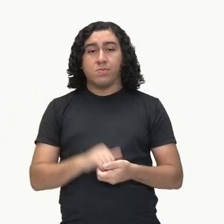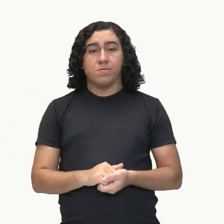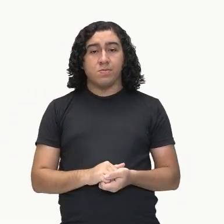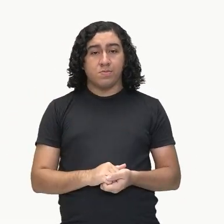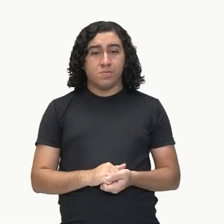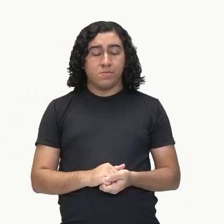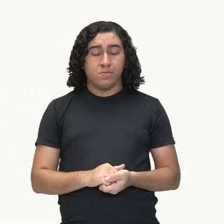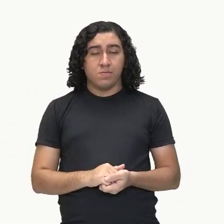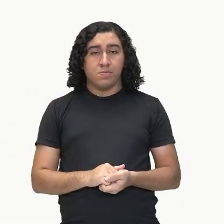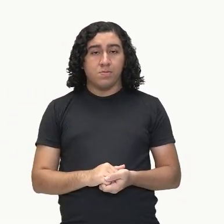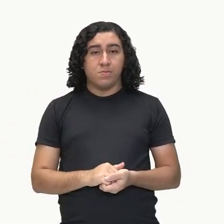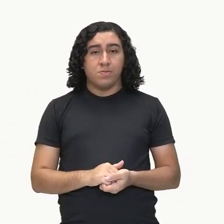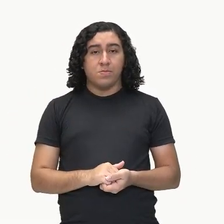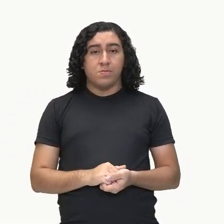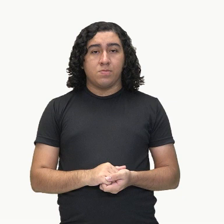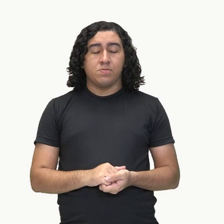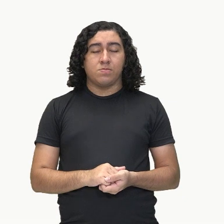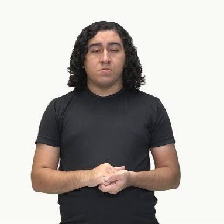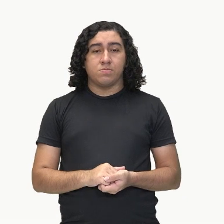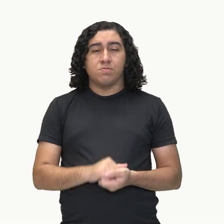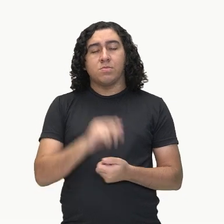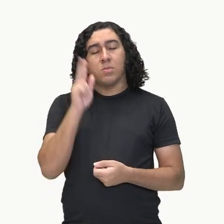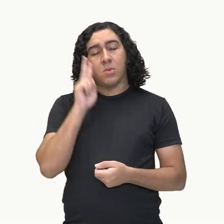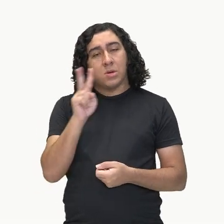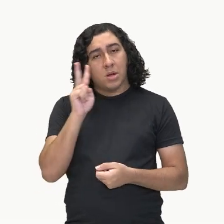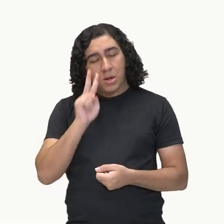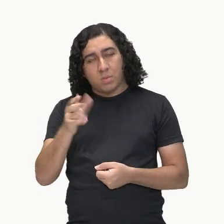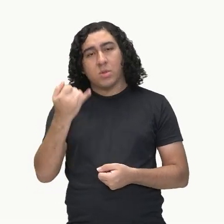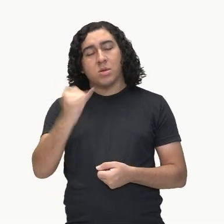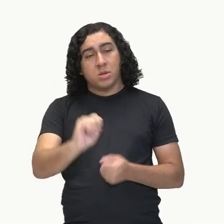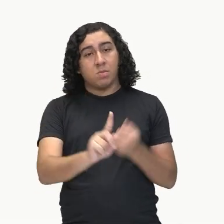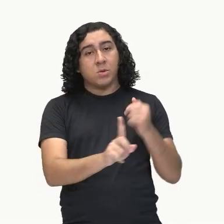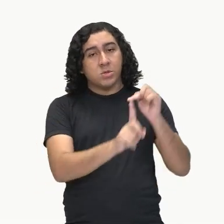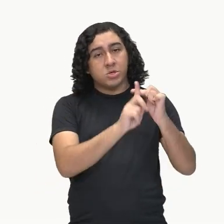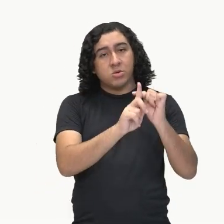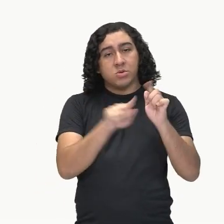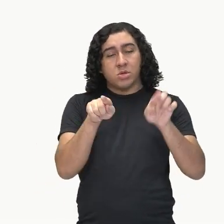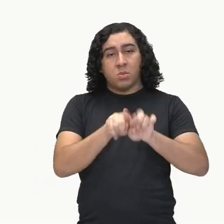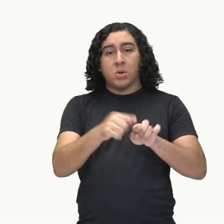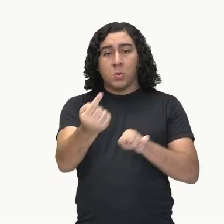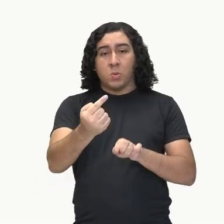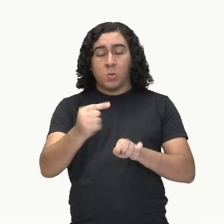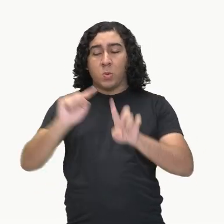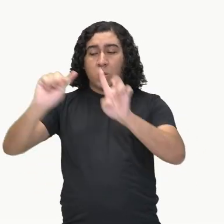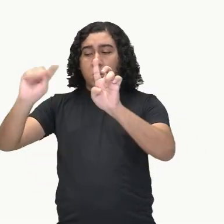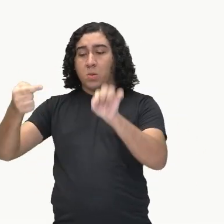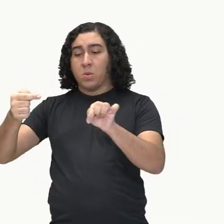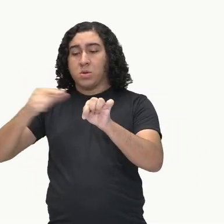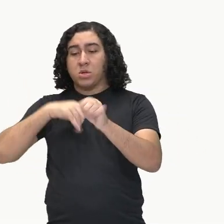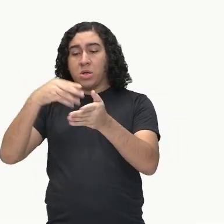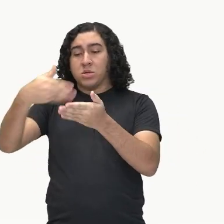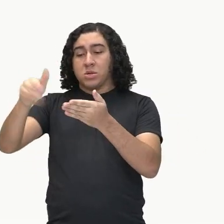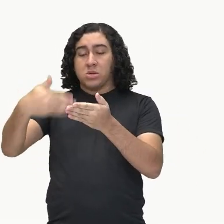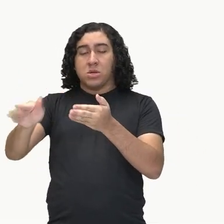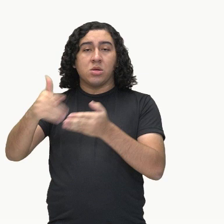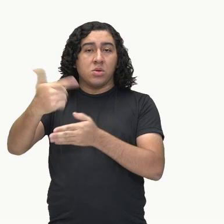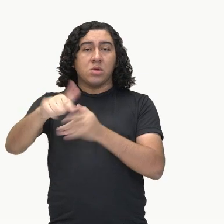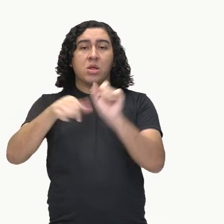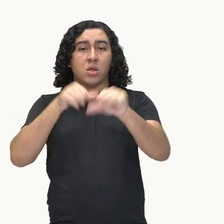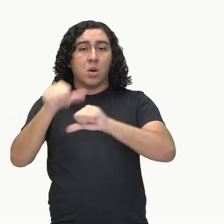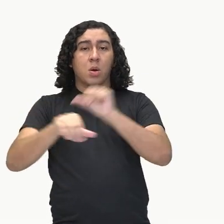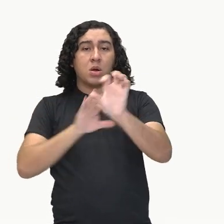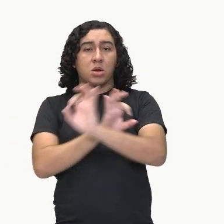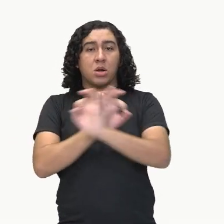Mas lembre que quando é positivo e o coeficiente 1, o polinômio vai sair sem haver a troca de nenhum